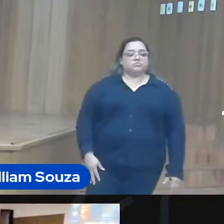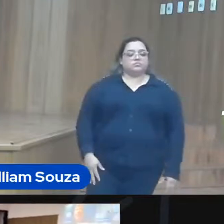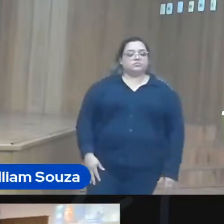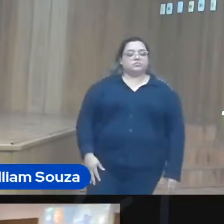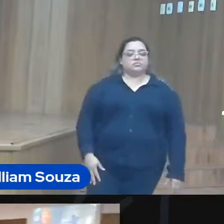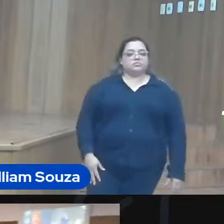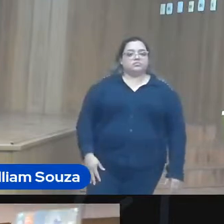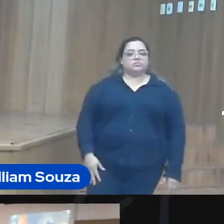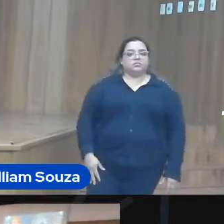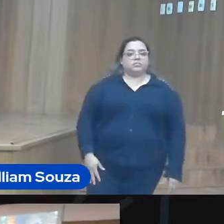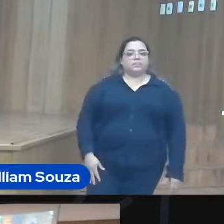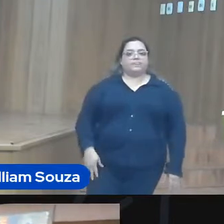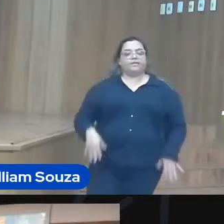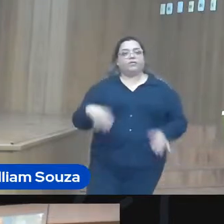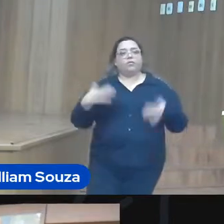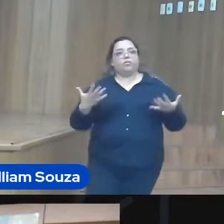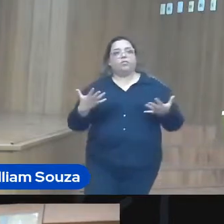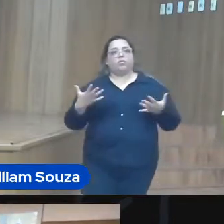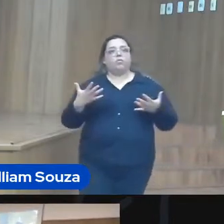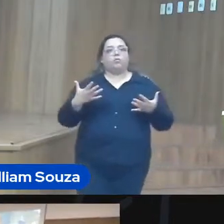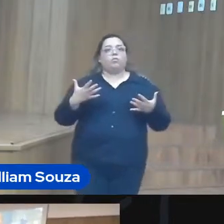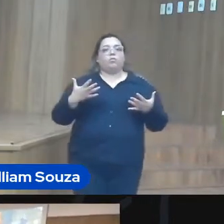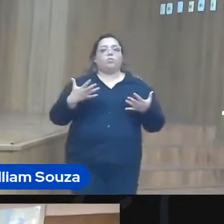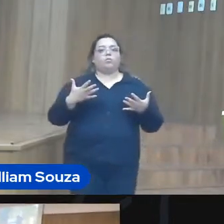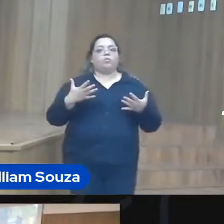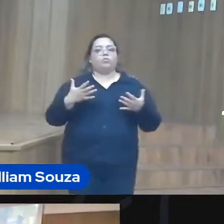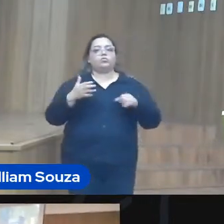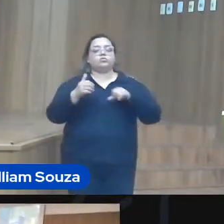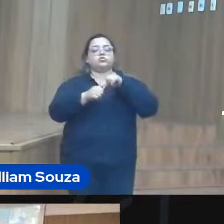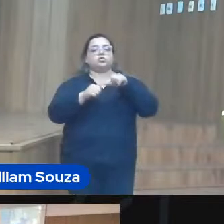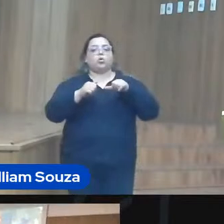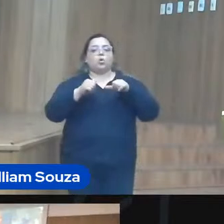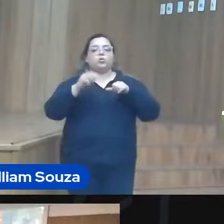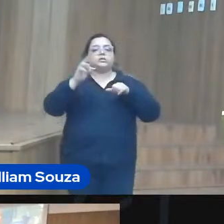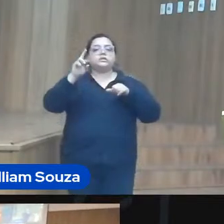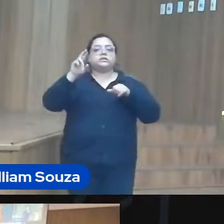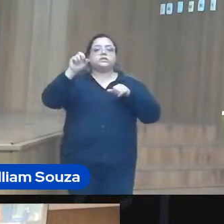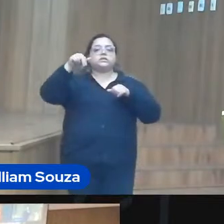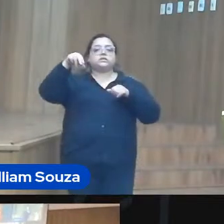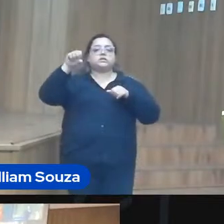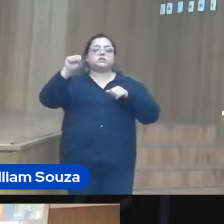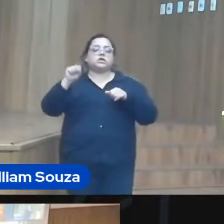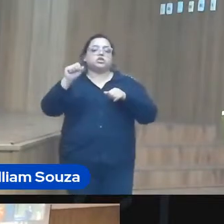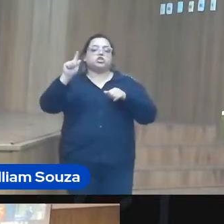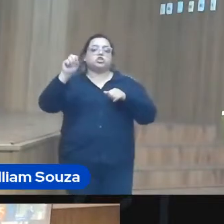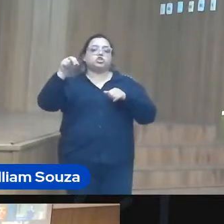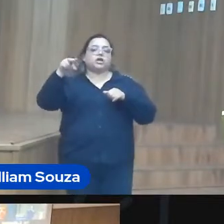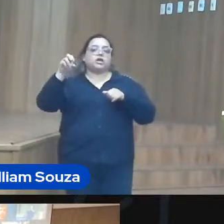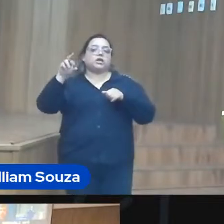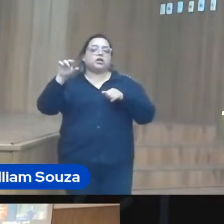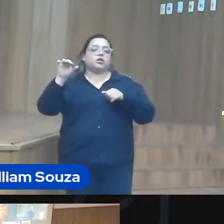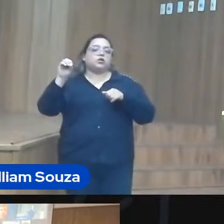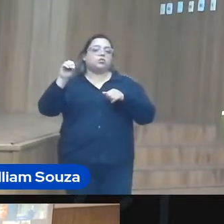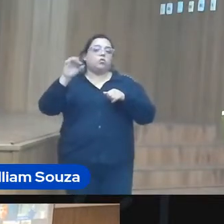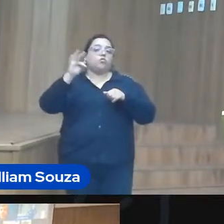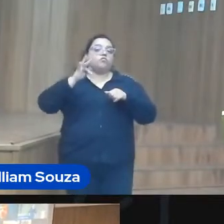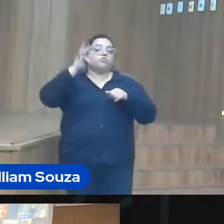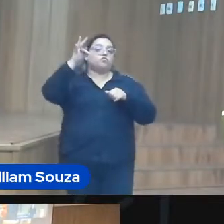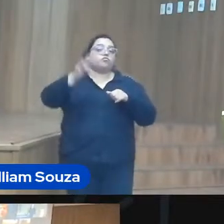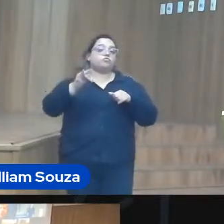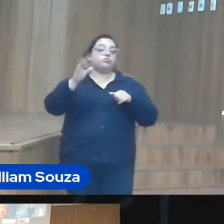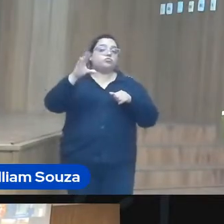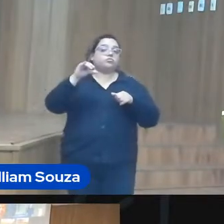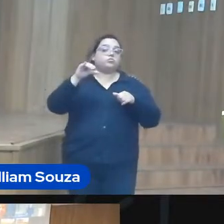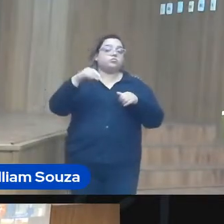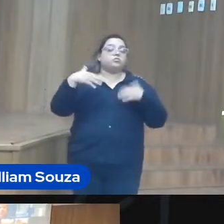um transgênero se vê como um possível cientista? Será que